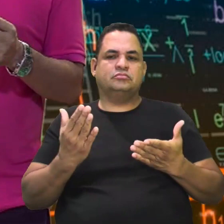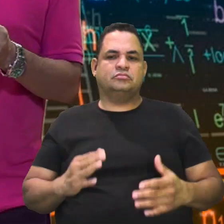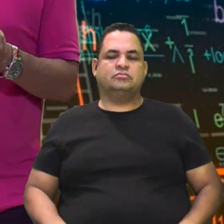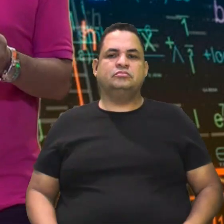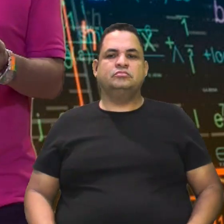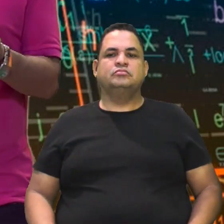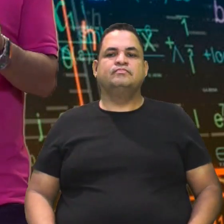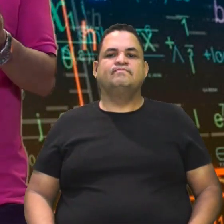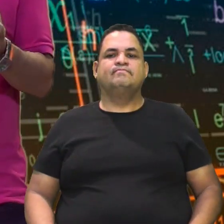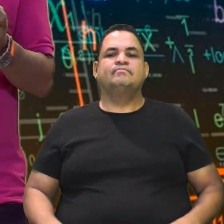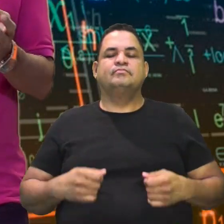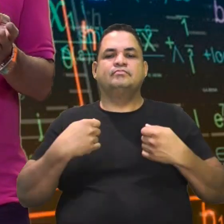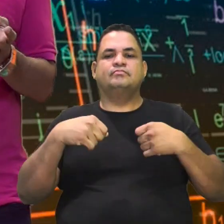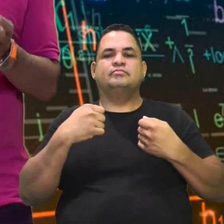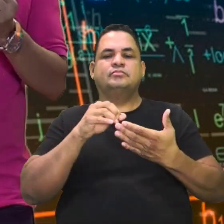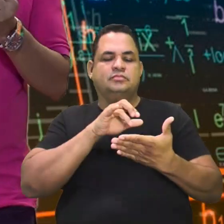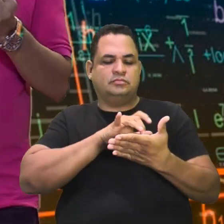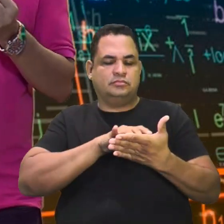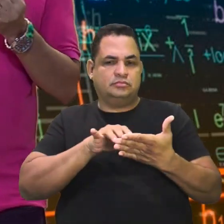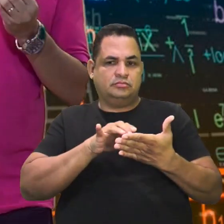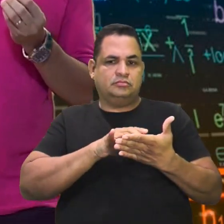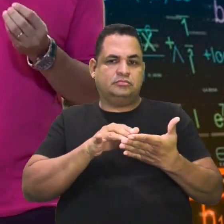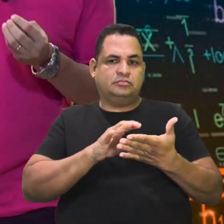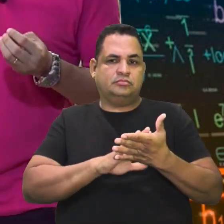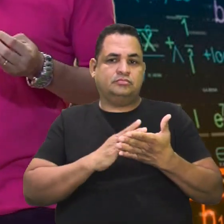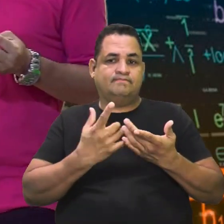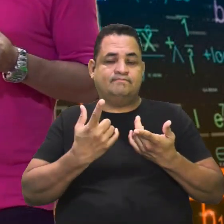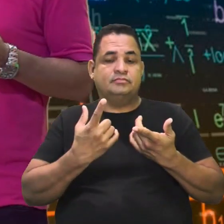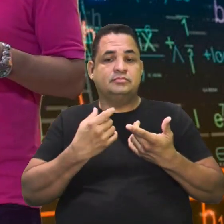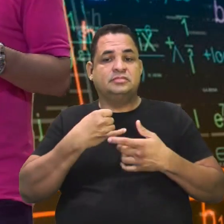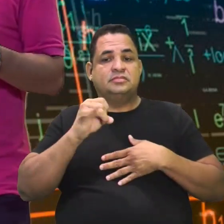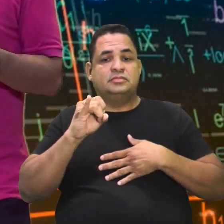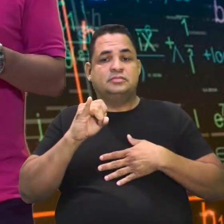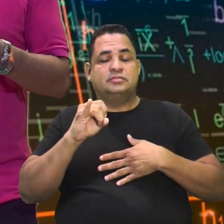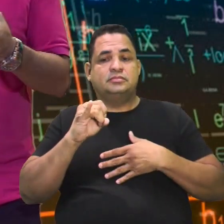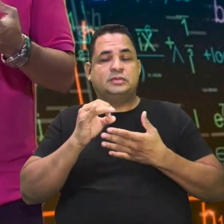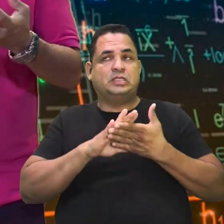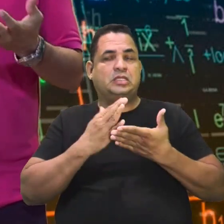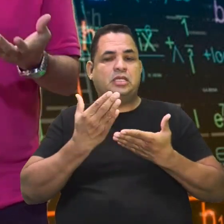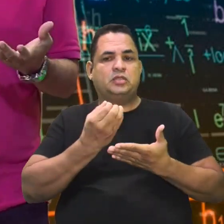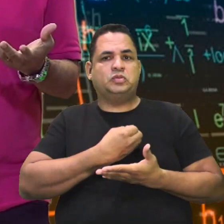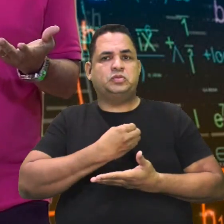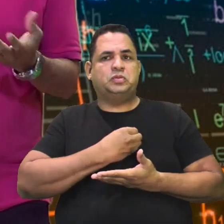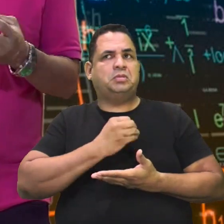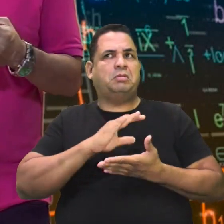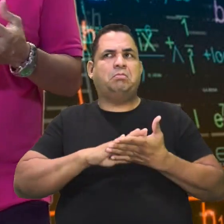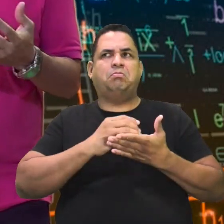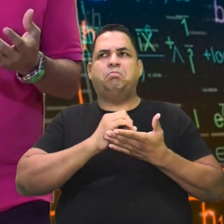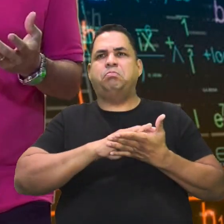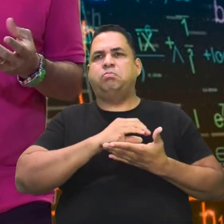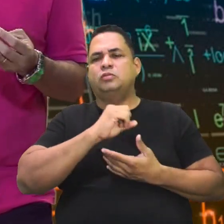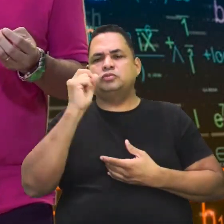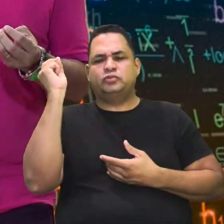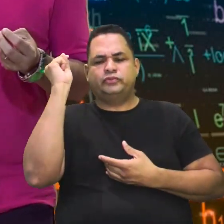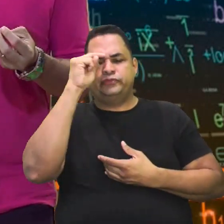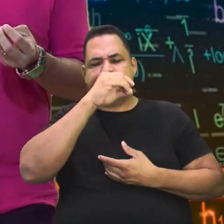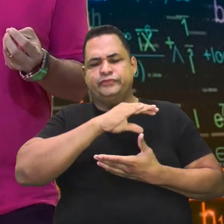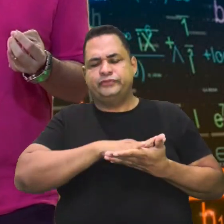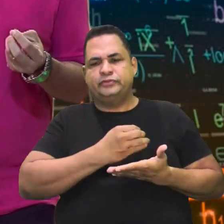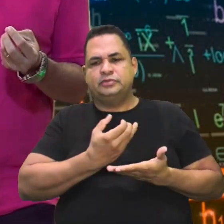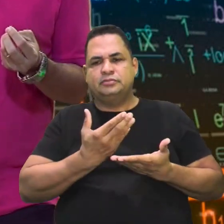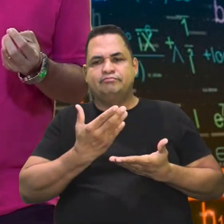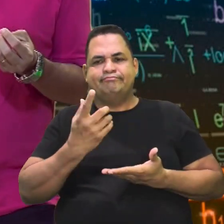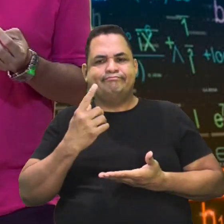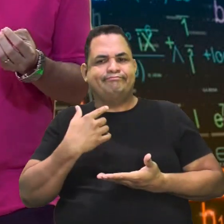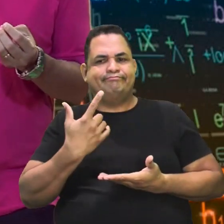alunos. Vai precisar da calculadora? É claro que se nós colocarmos alguma coisa exorbitante, um negócio assim muito pesado, a gente